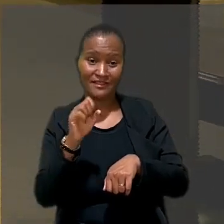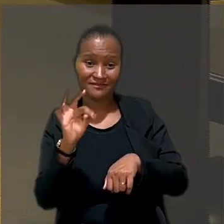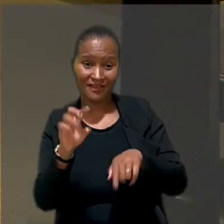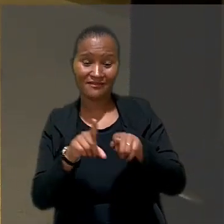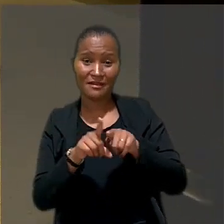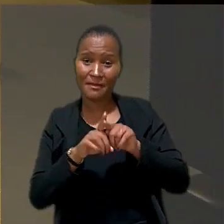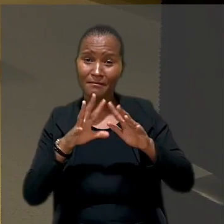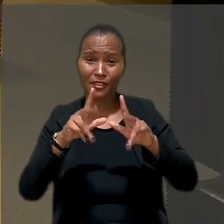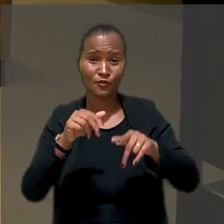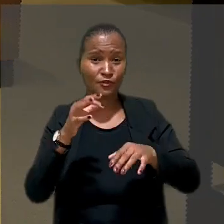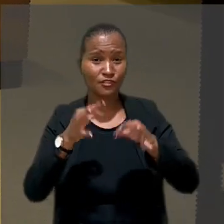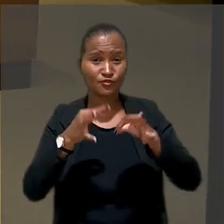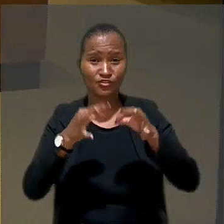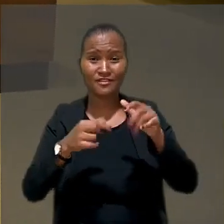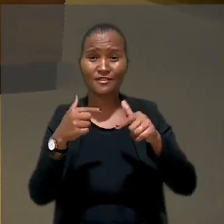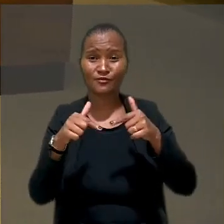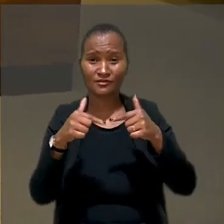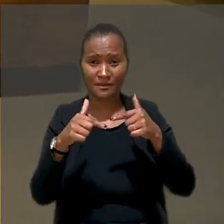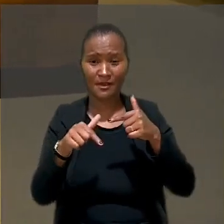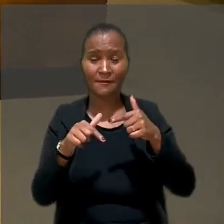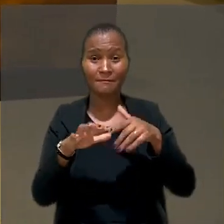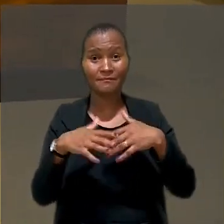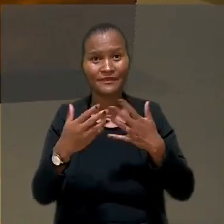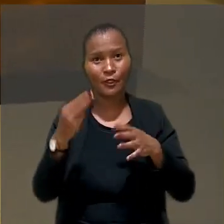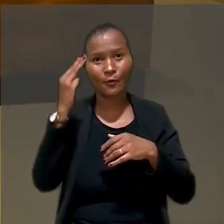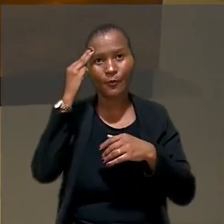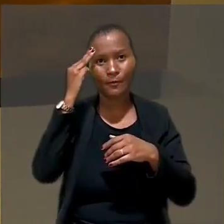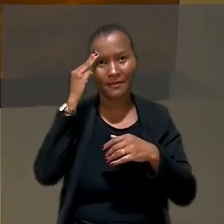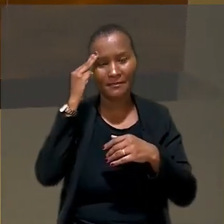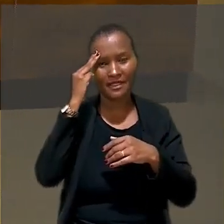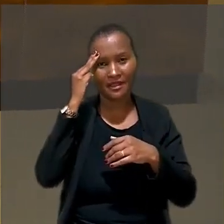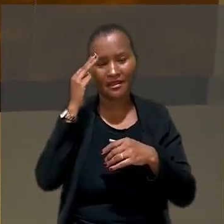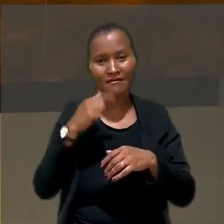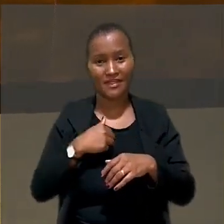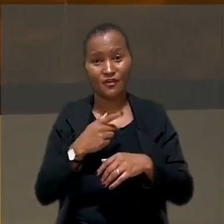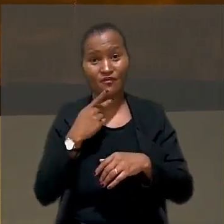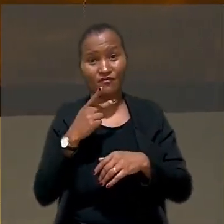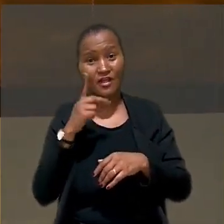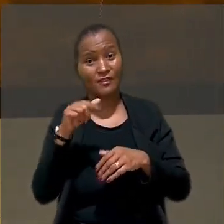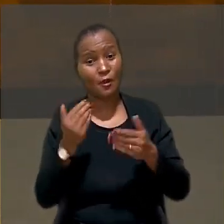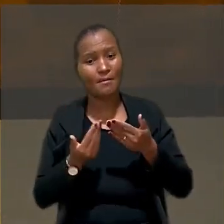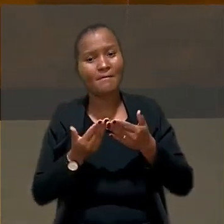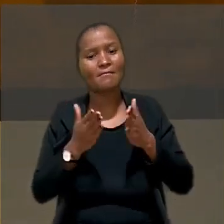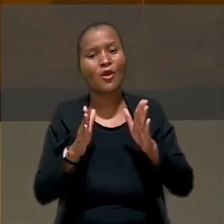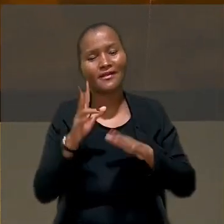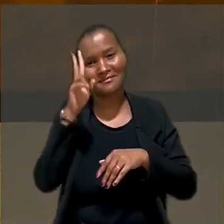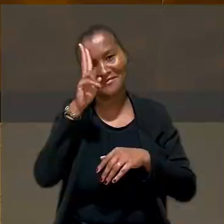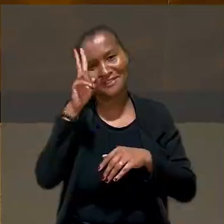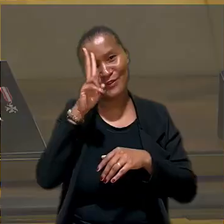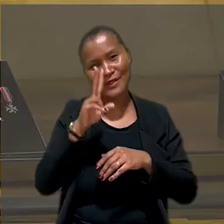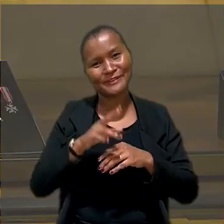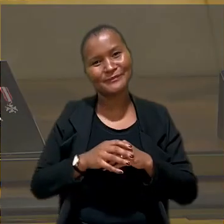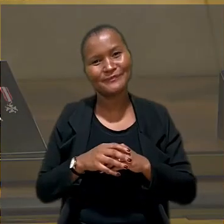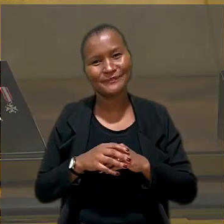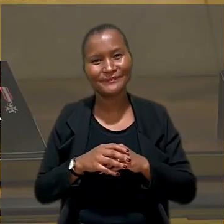TST como para toda a Justiça do Trabalho. Então, o memorial, eu falo que é uma porta para a história.